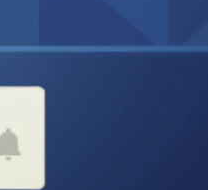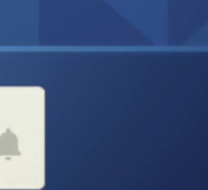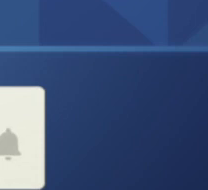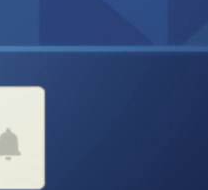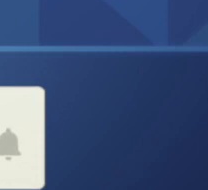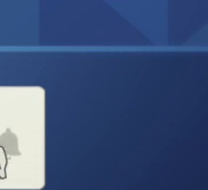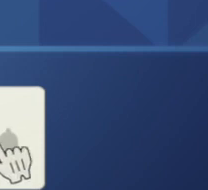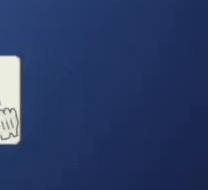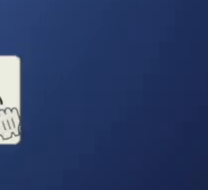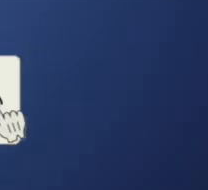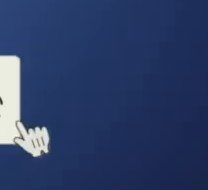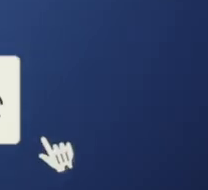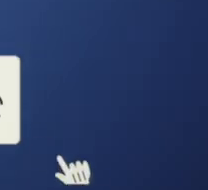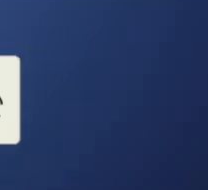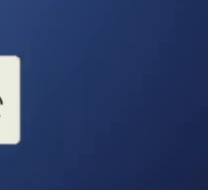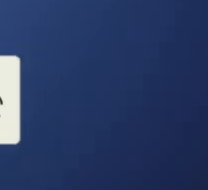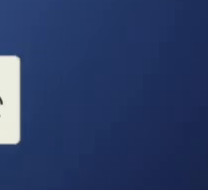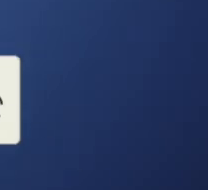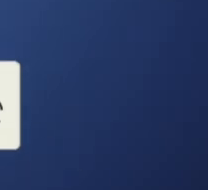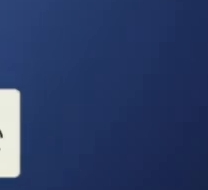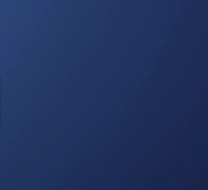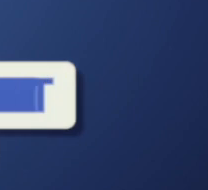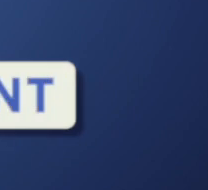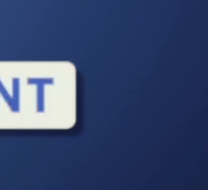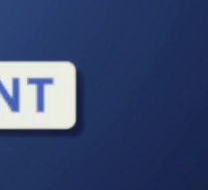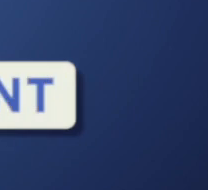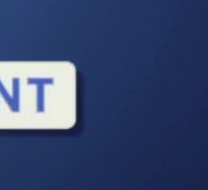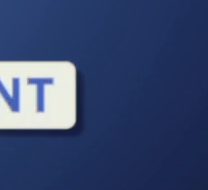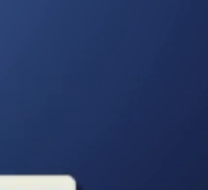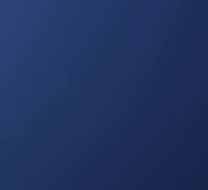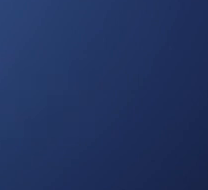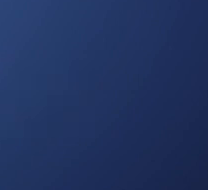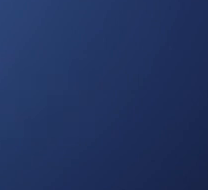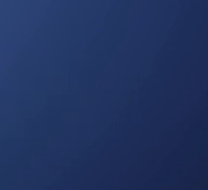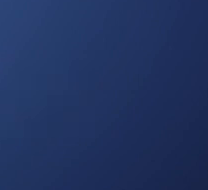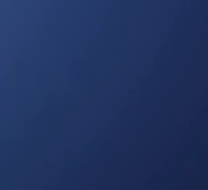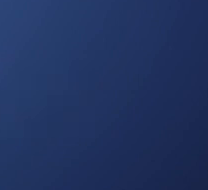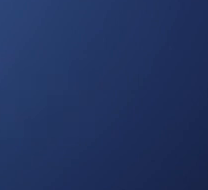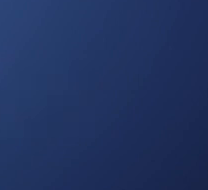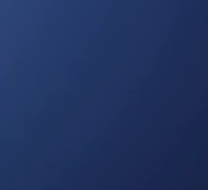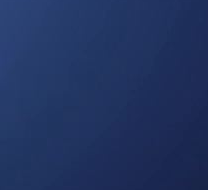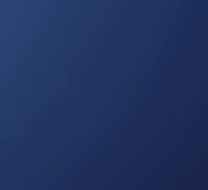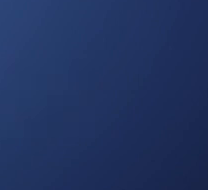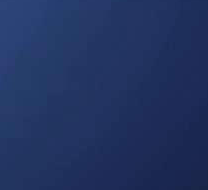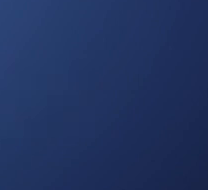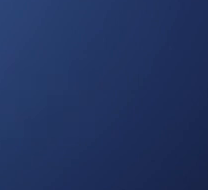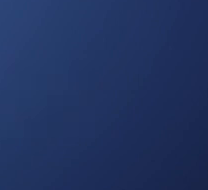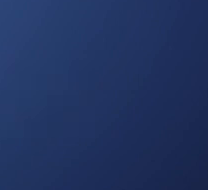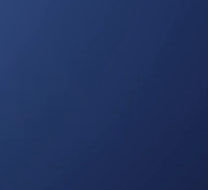keta lua inskreva. No hanehan butang notifikasan, podi fo komentari no fahetutan, ba media selu.